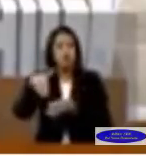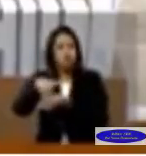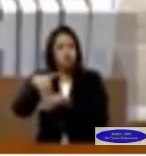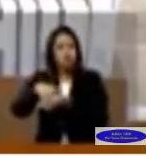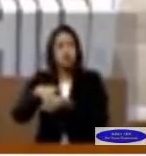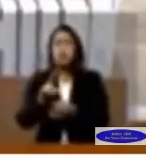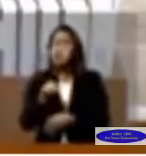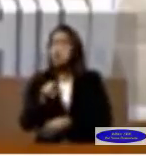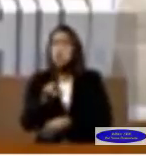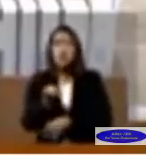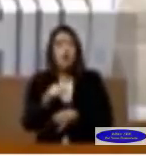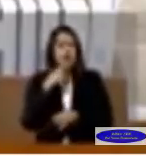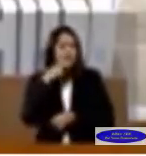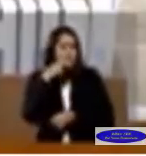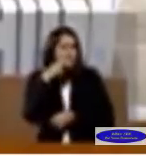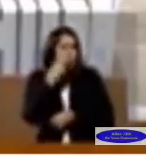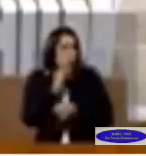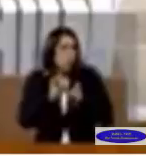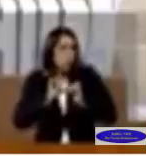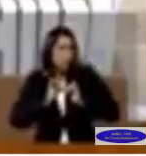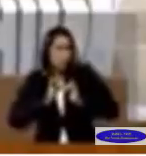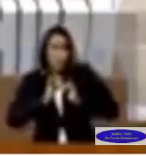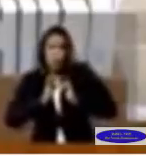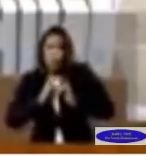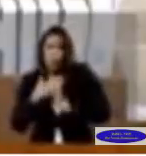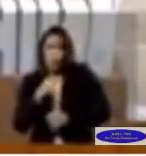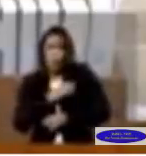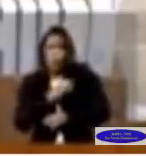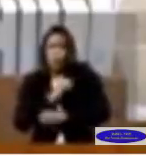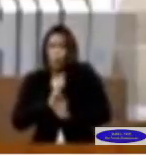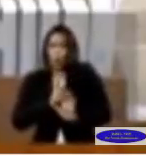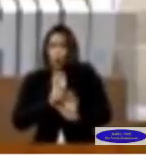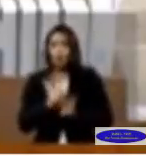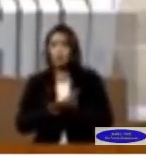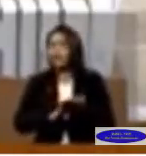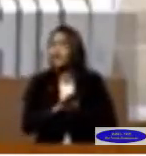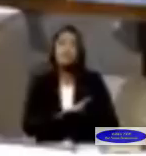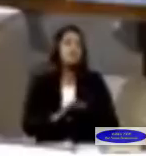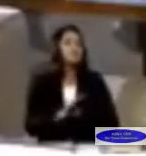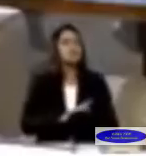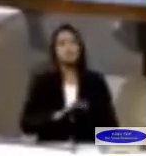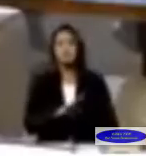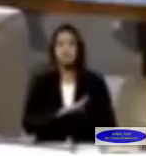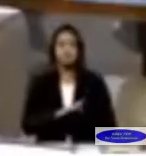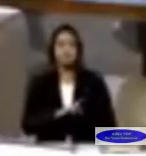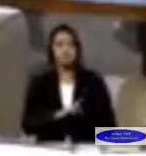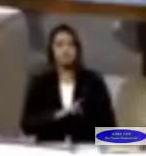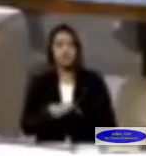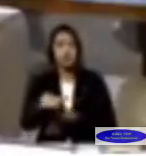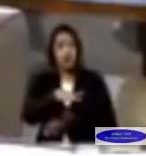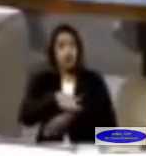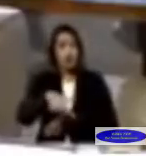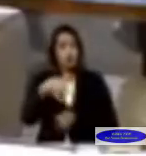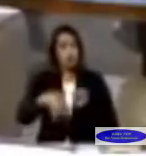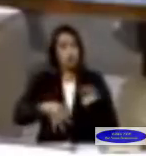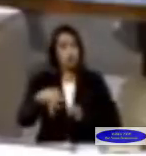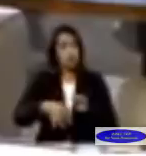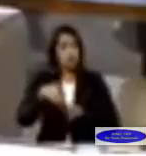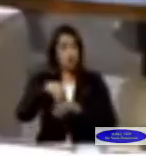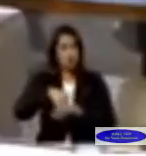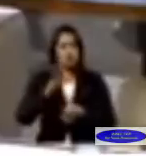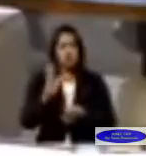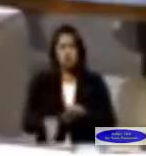A Justiça Eleitoral, ela é, de todos os ramos do Poder Judiciário